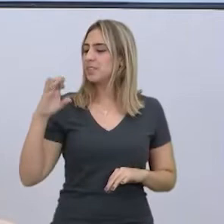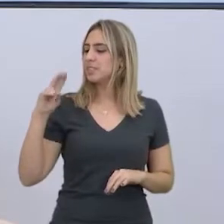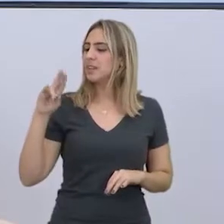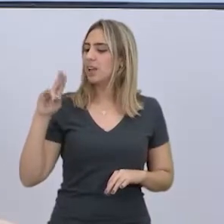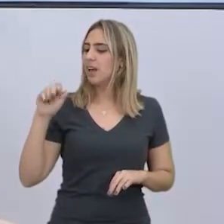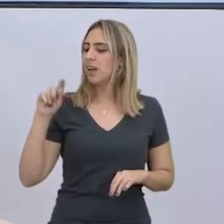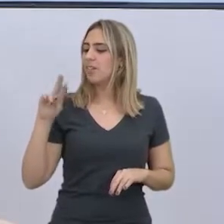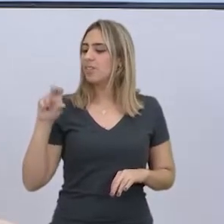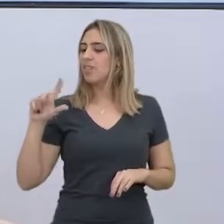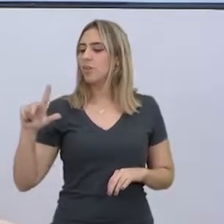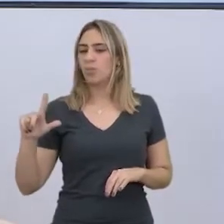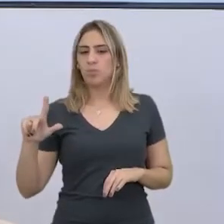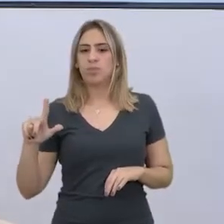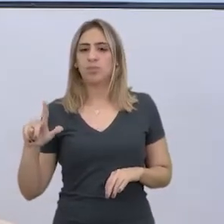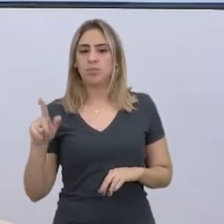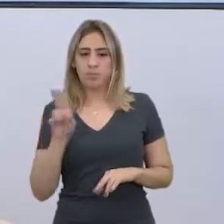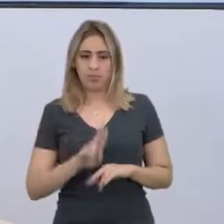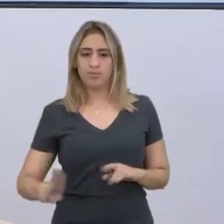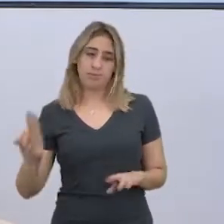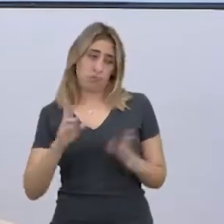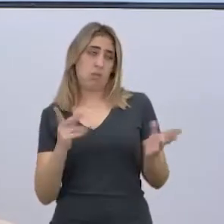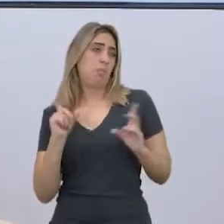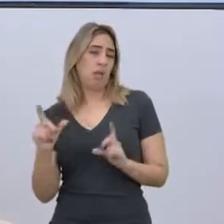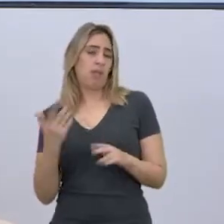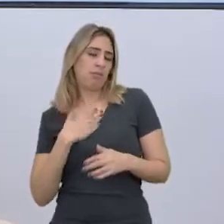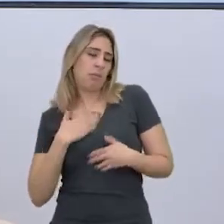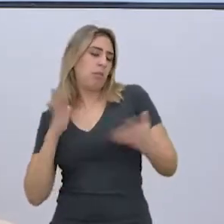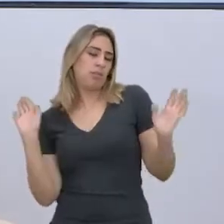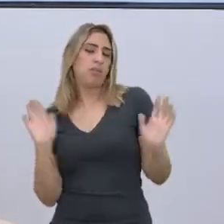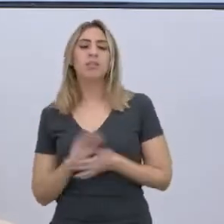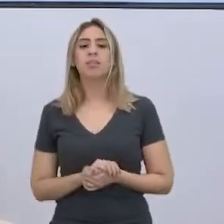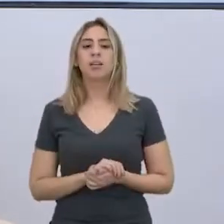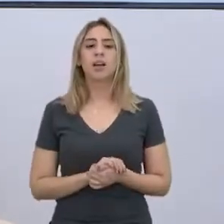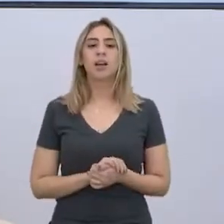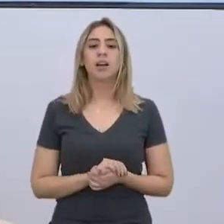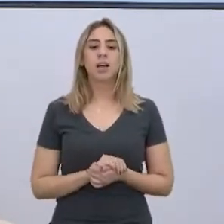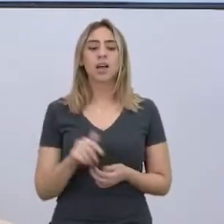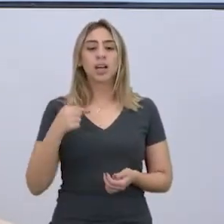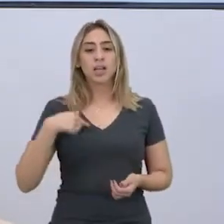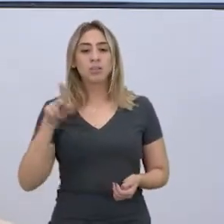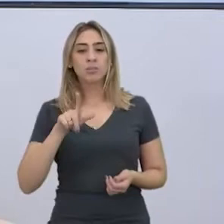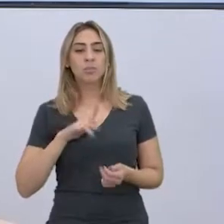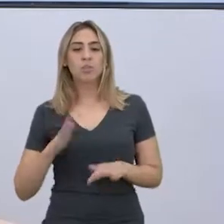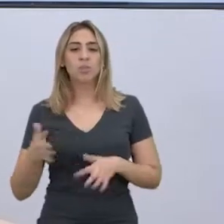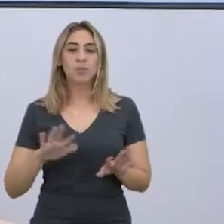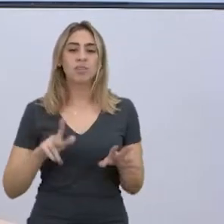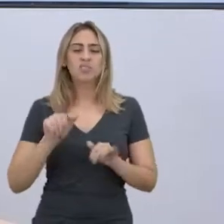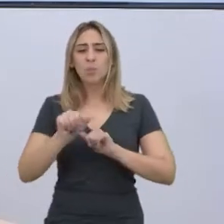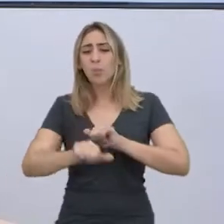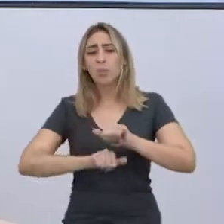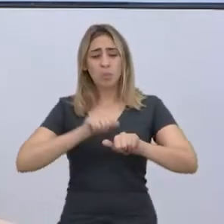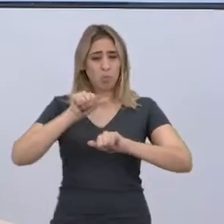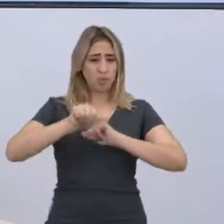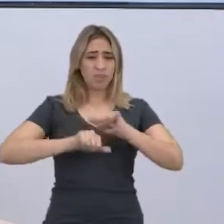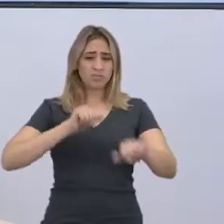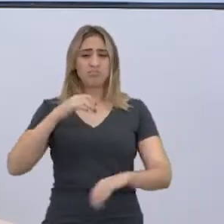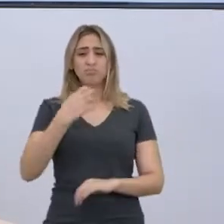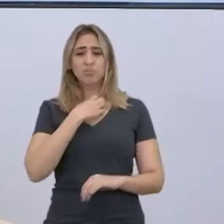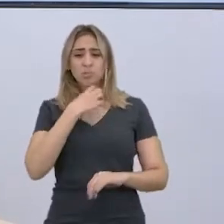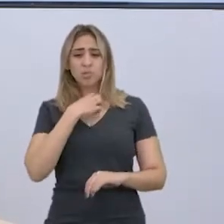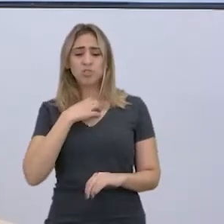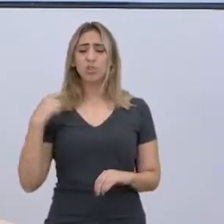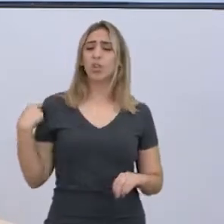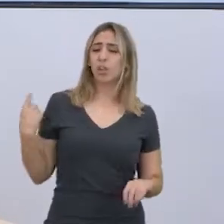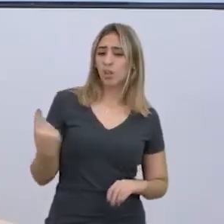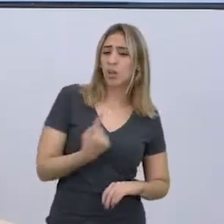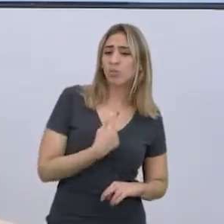plausível, mas, enfim, eu utilizei, né? A gente está vendo um movimento de mudança na maneira que